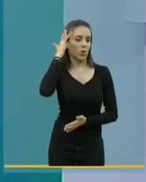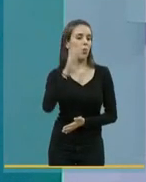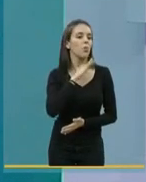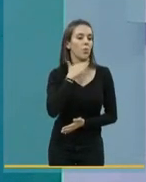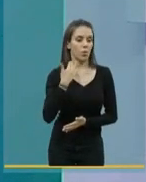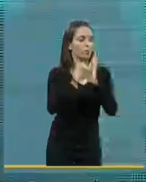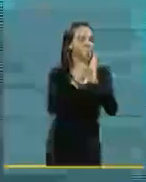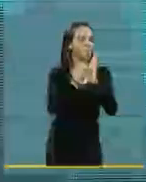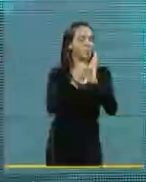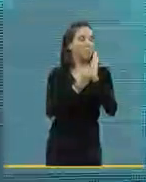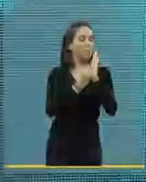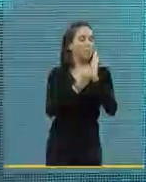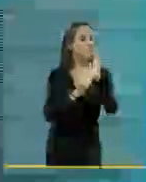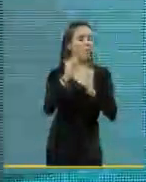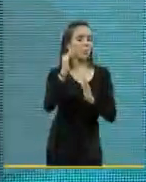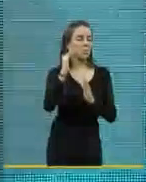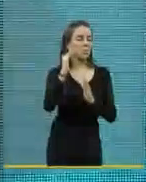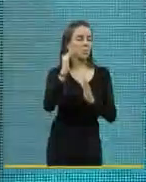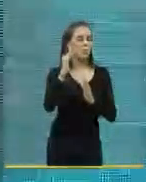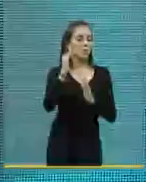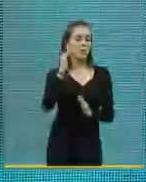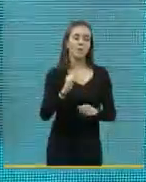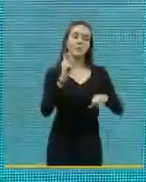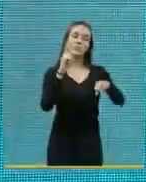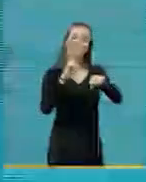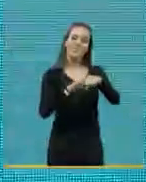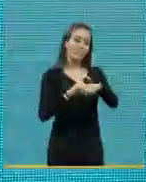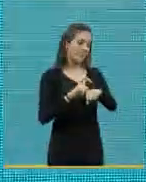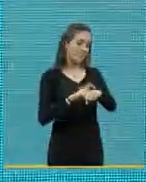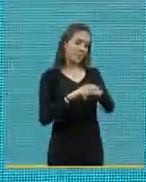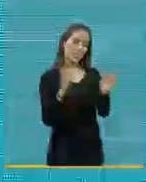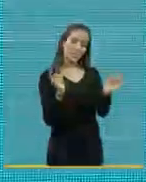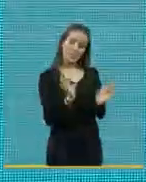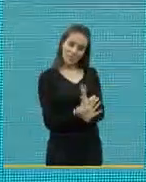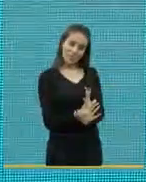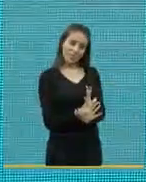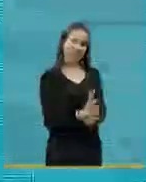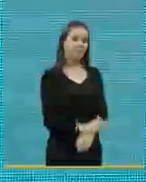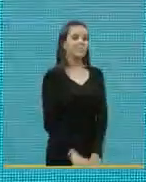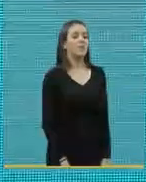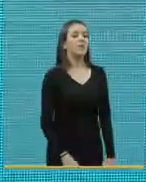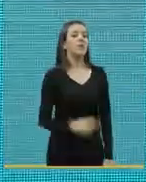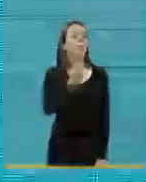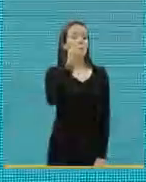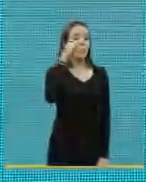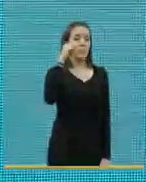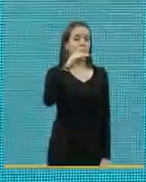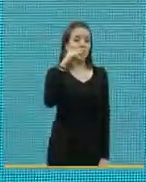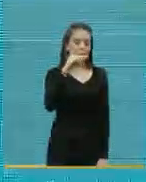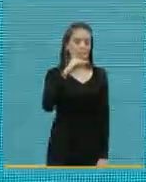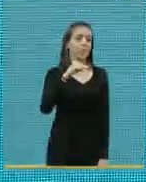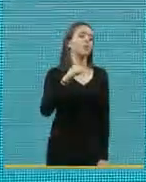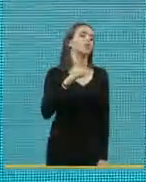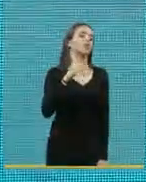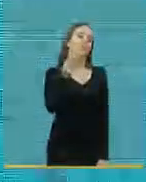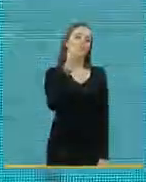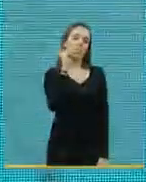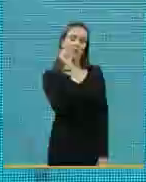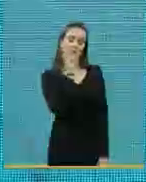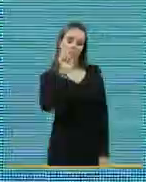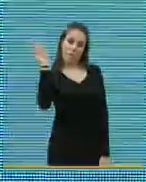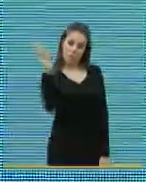patrimônios herdados pai um dos mais bem pagos gotardo candidato agora um minuto e meio de réplica para o candidato ciro gomes